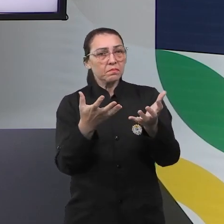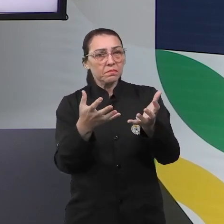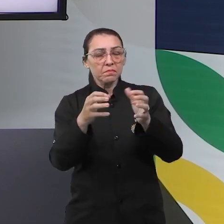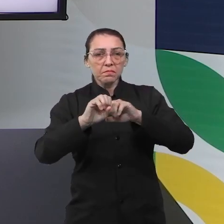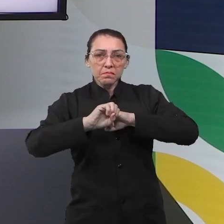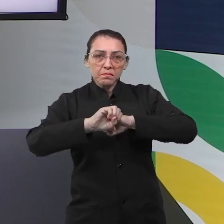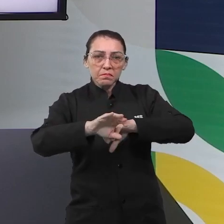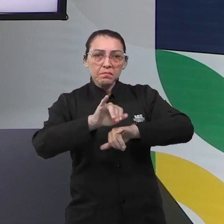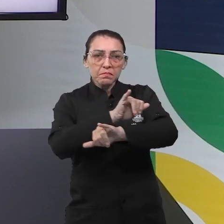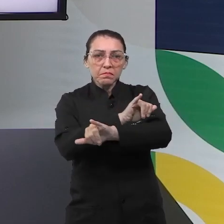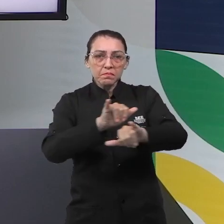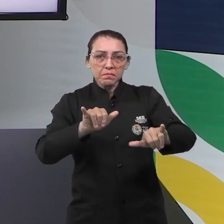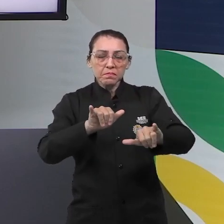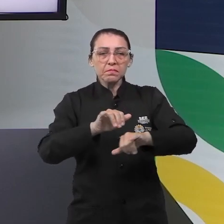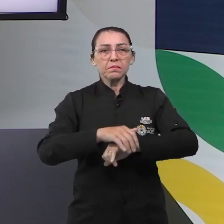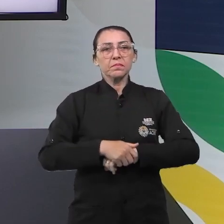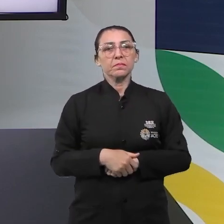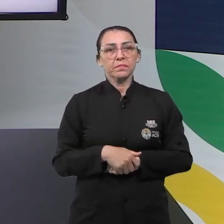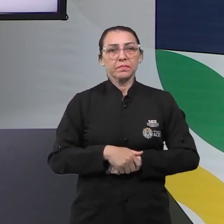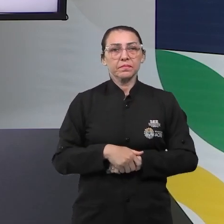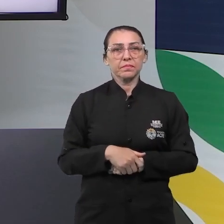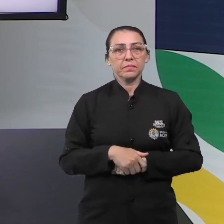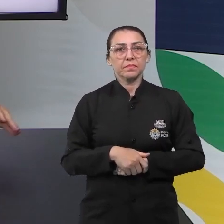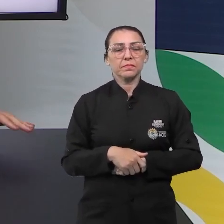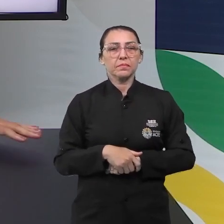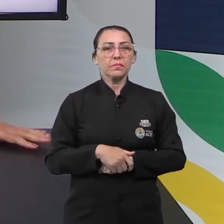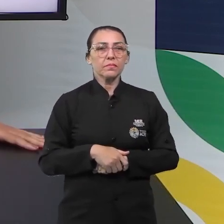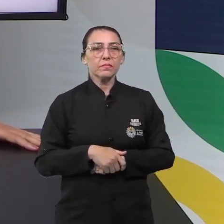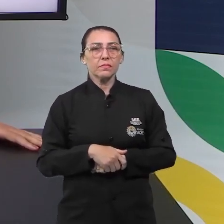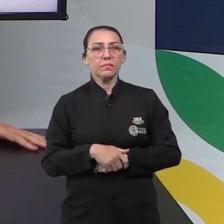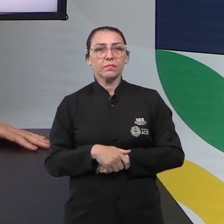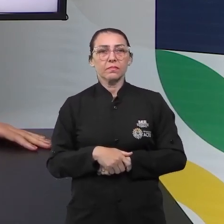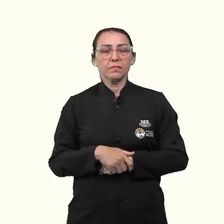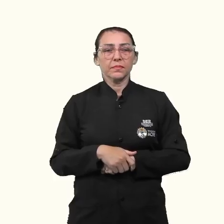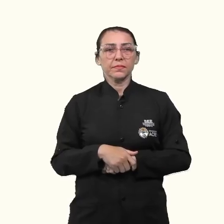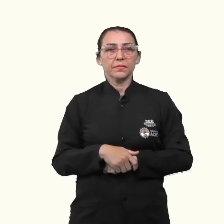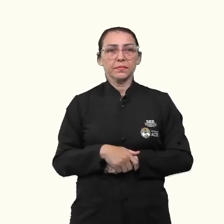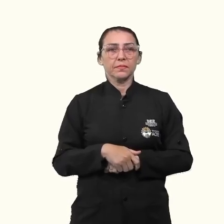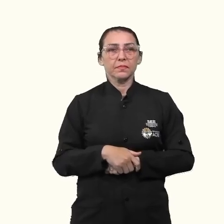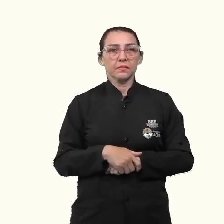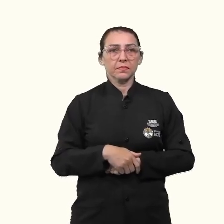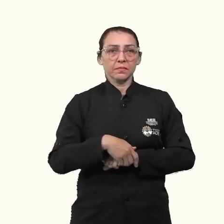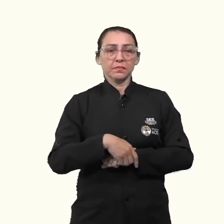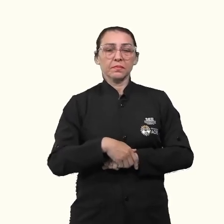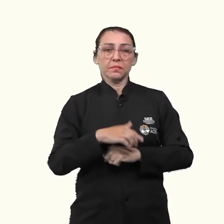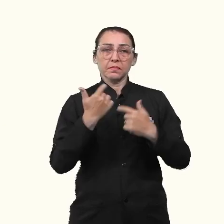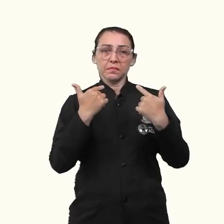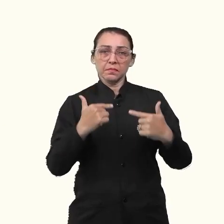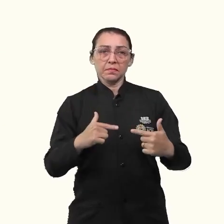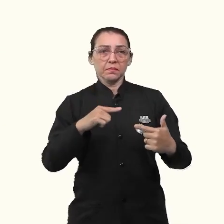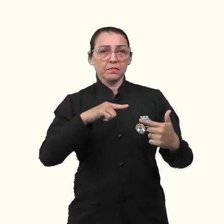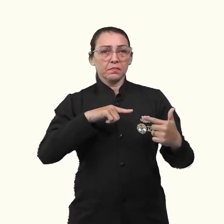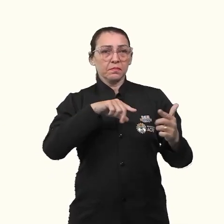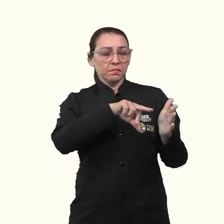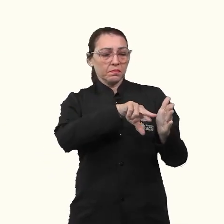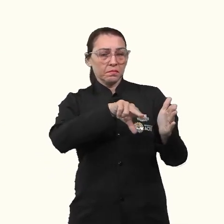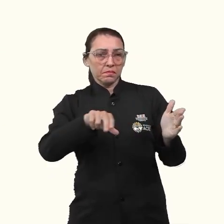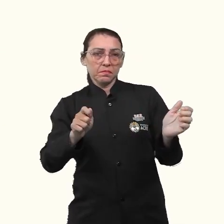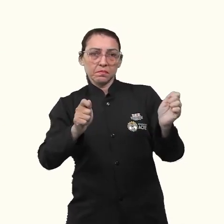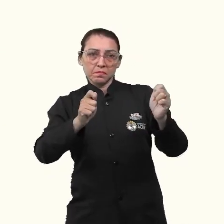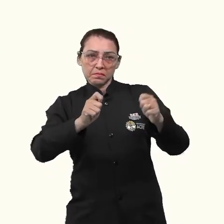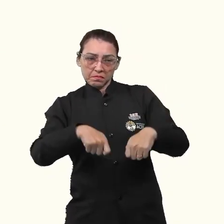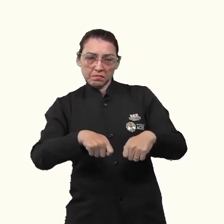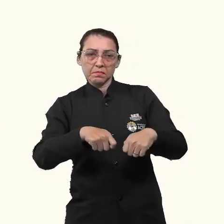quis comunicar. Então, vamos lá. Nesse sentido, a linguagem ela possui múltiplas possibilidades